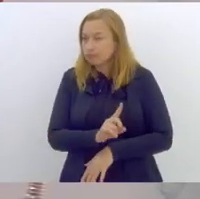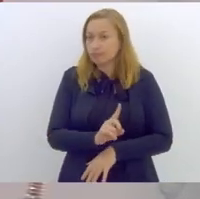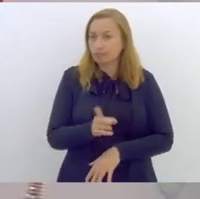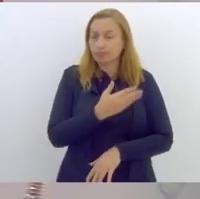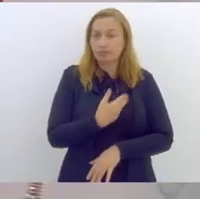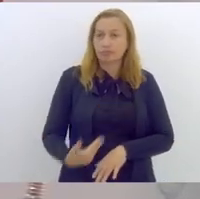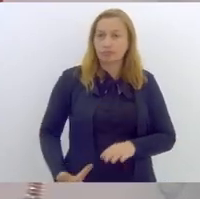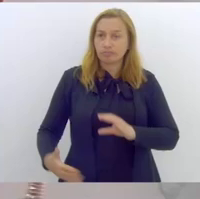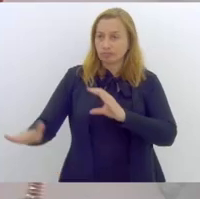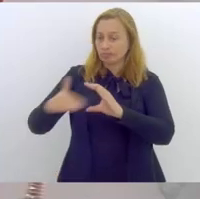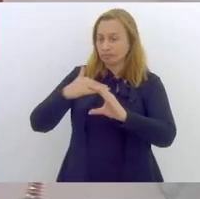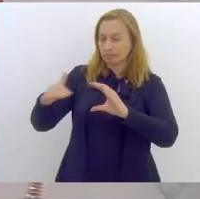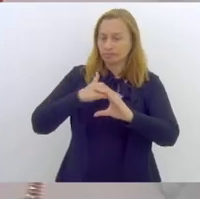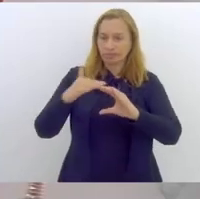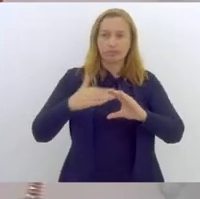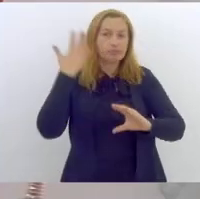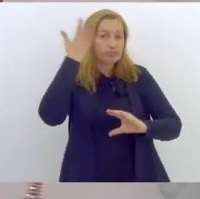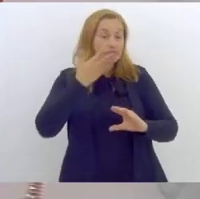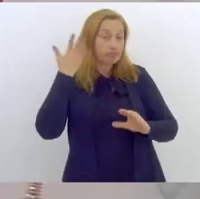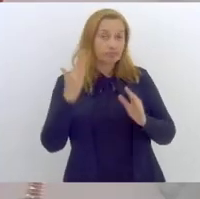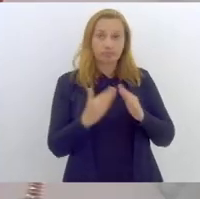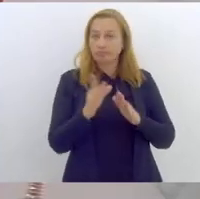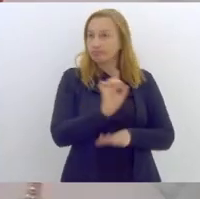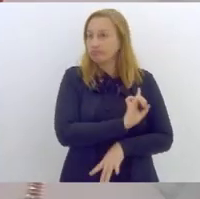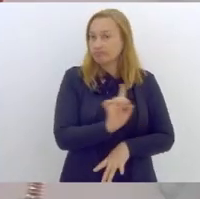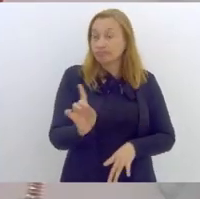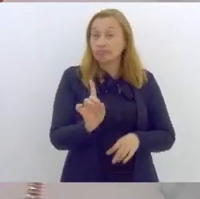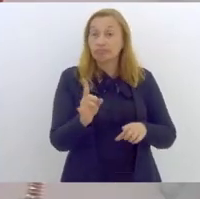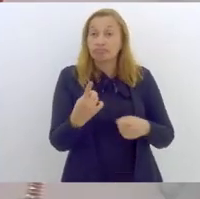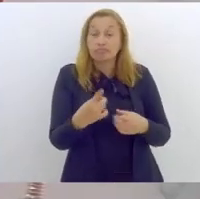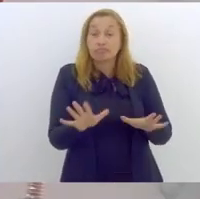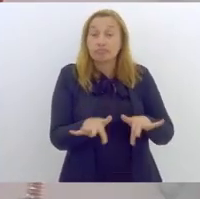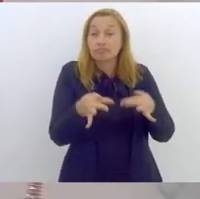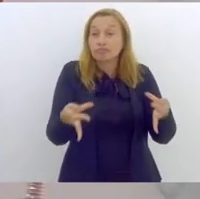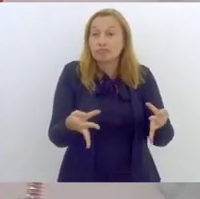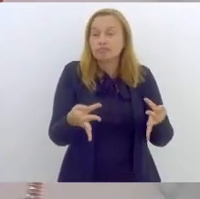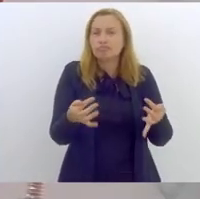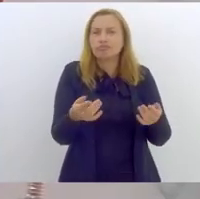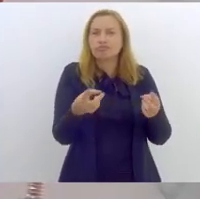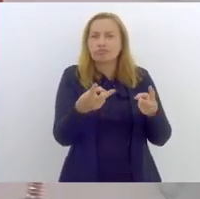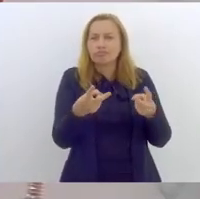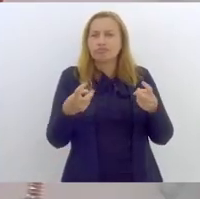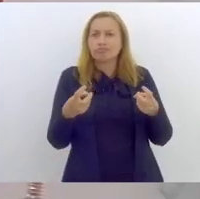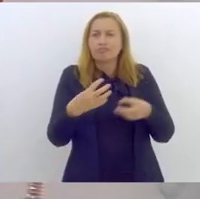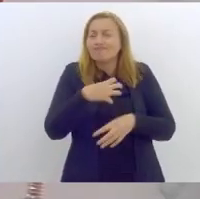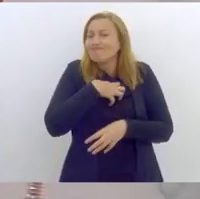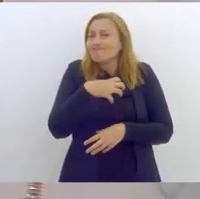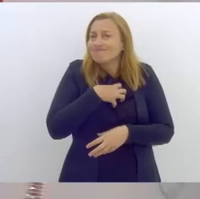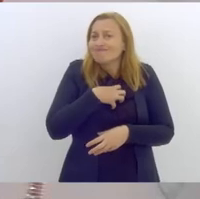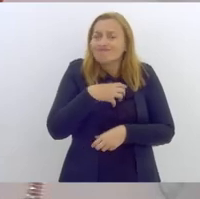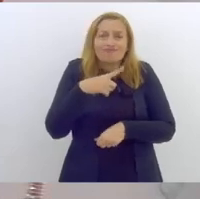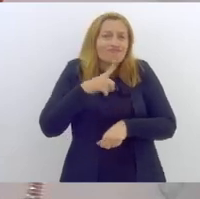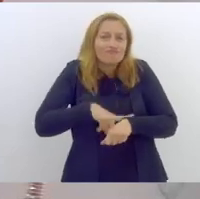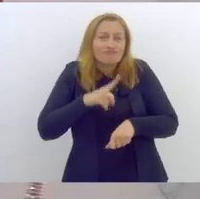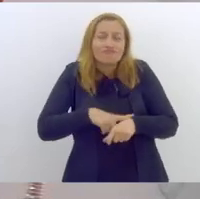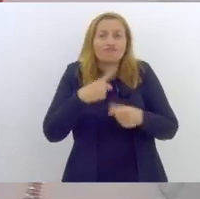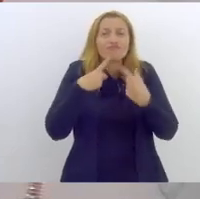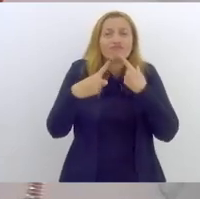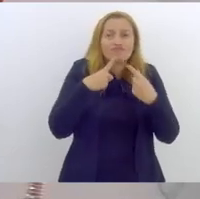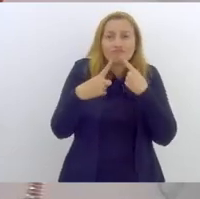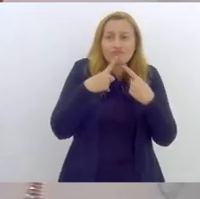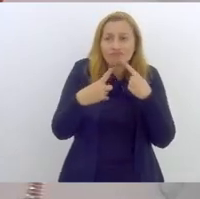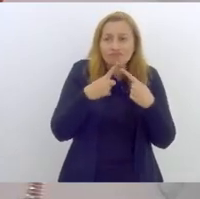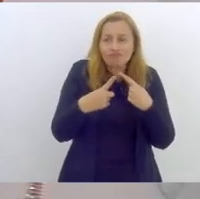governo mandar nenhuma mensagem para casa simplesmente por uma questão de percepção de sentir o momento a gente está discutindo